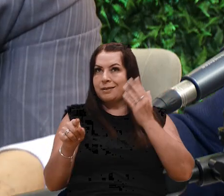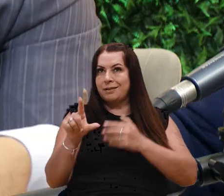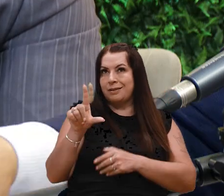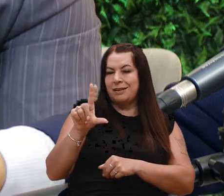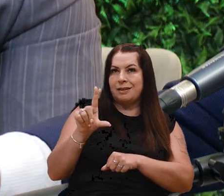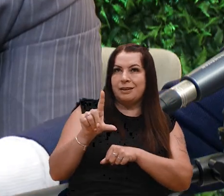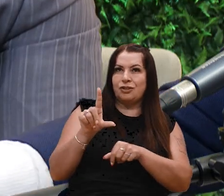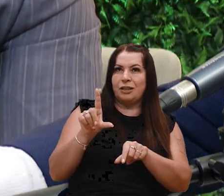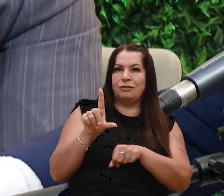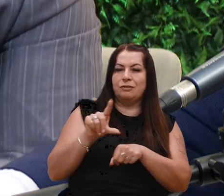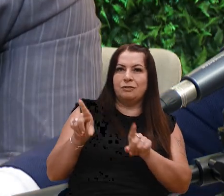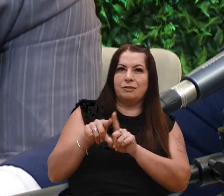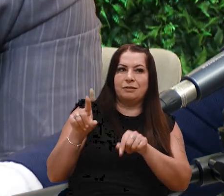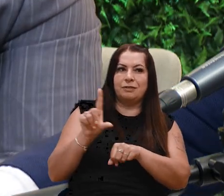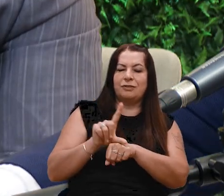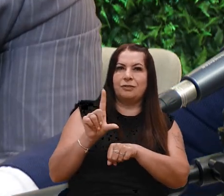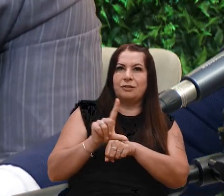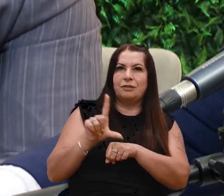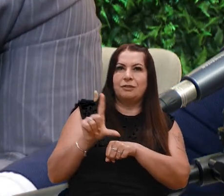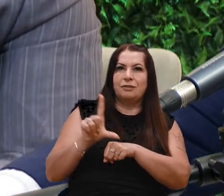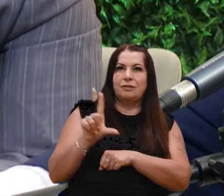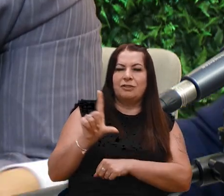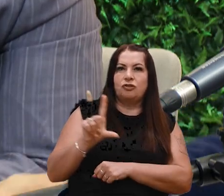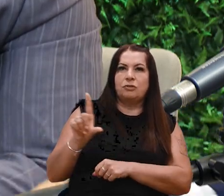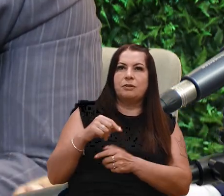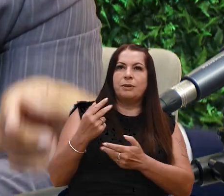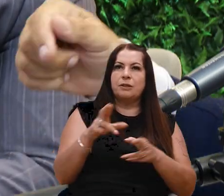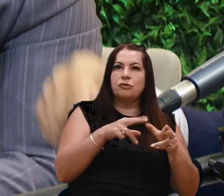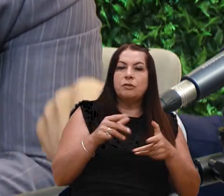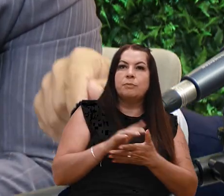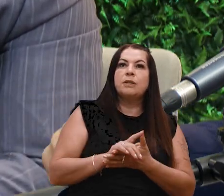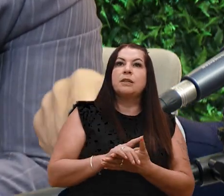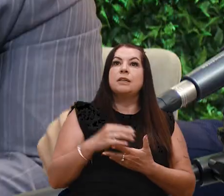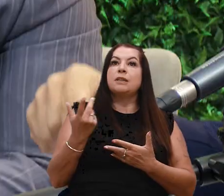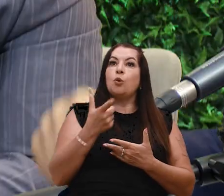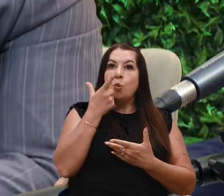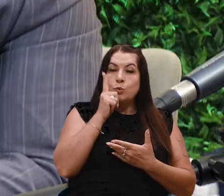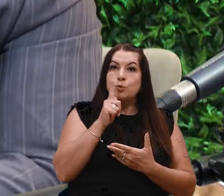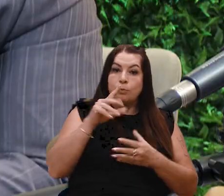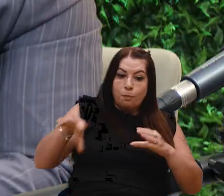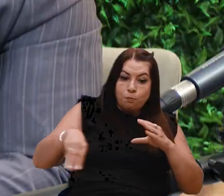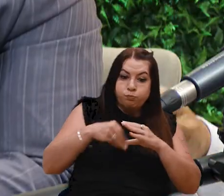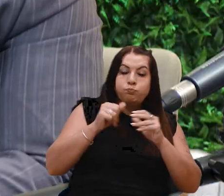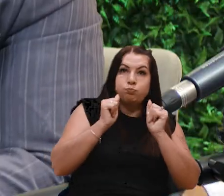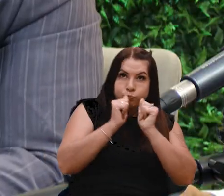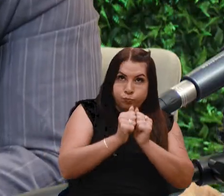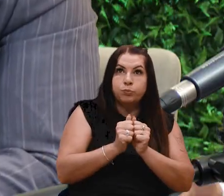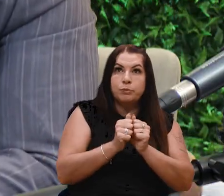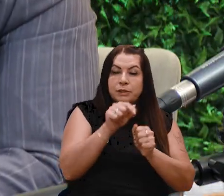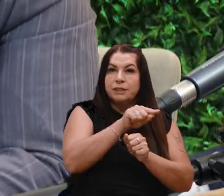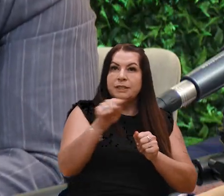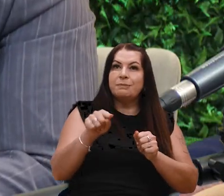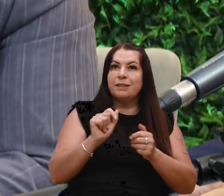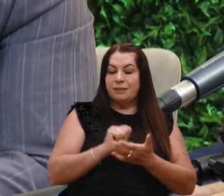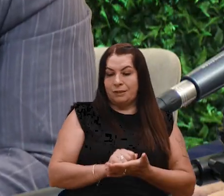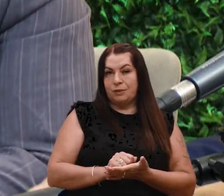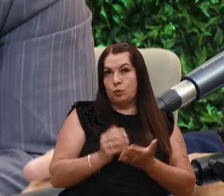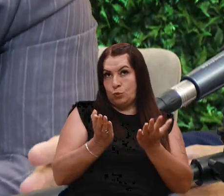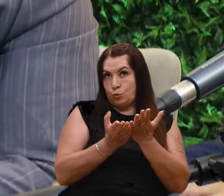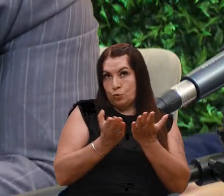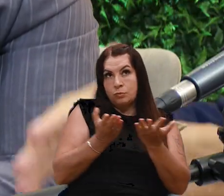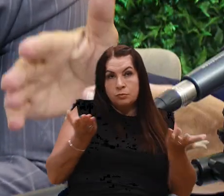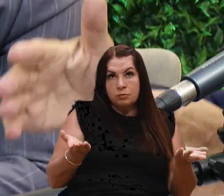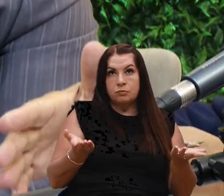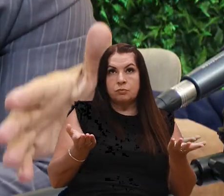Grande e até a 110, que vai para Jaqueline Bom Jesus, nós conseguimos incluir também nesse estudo. Então vai ser